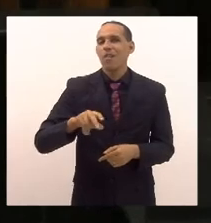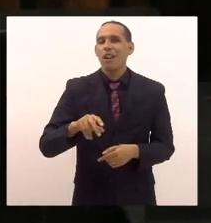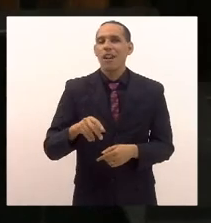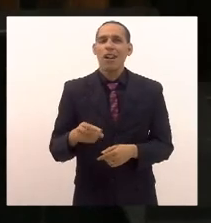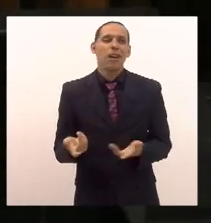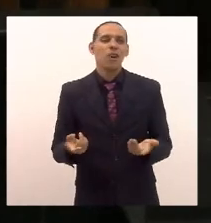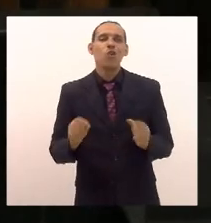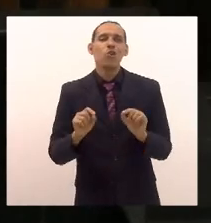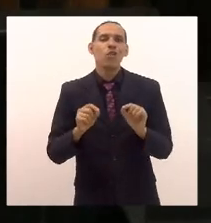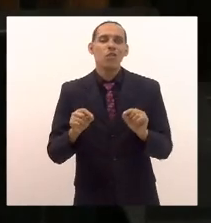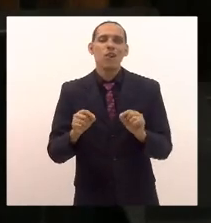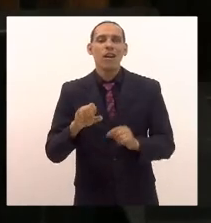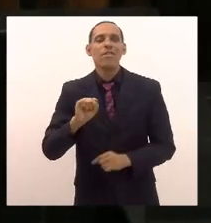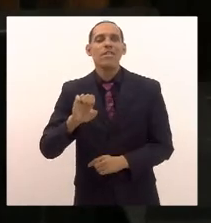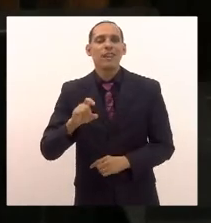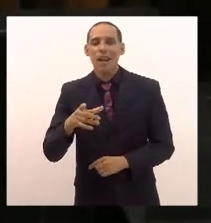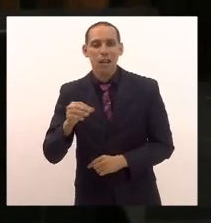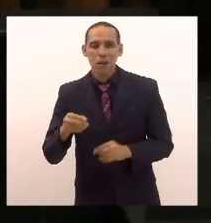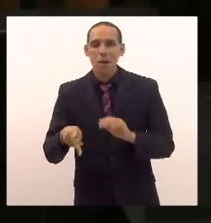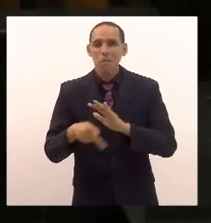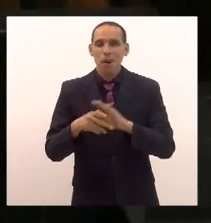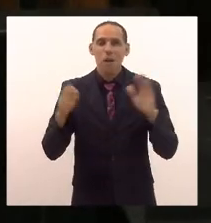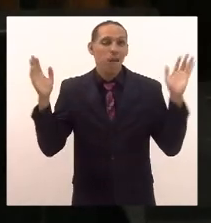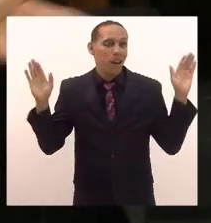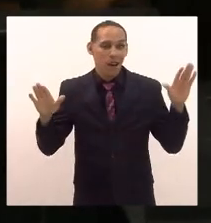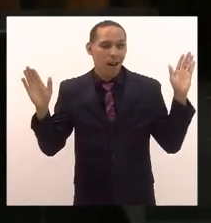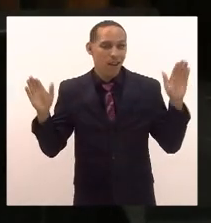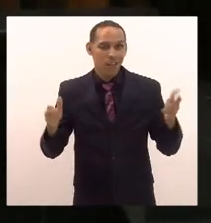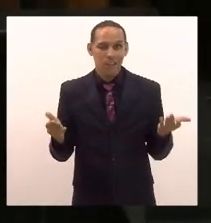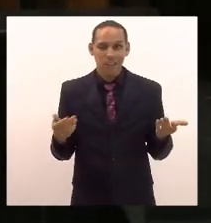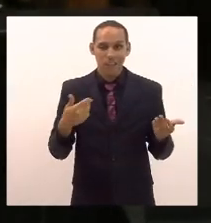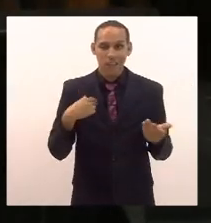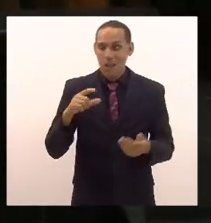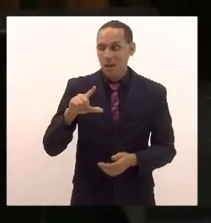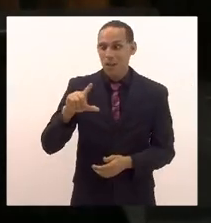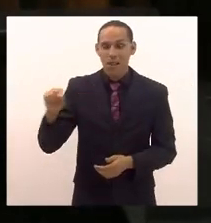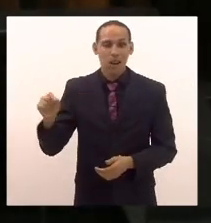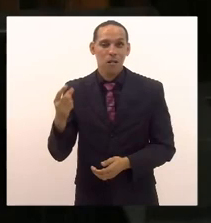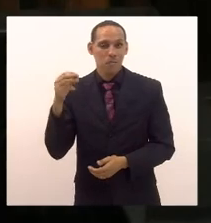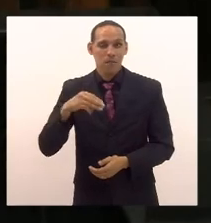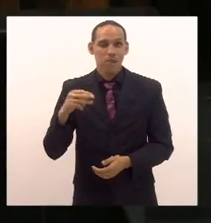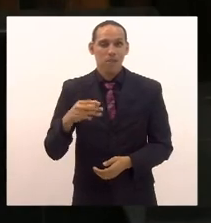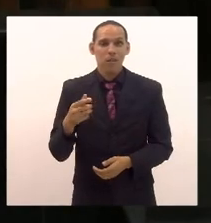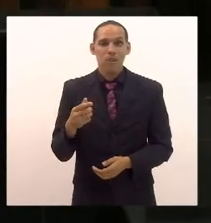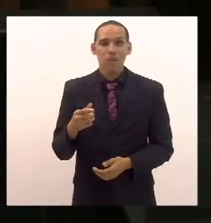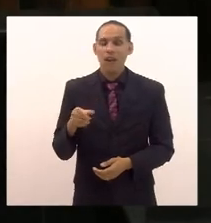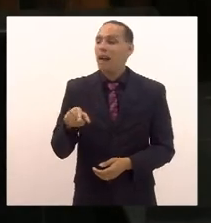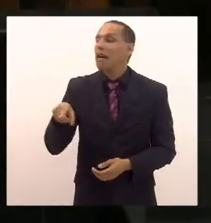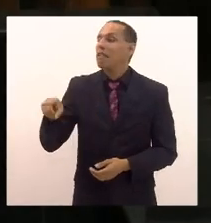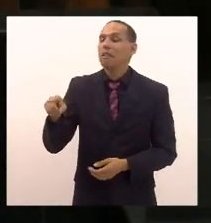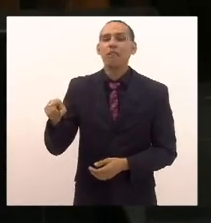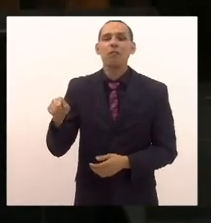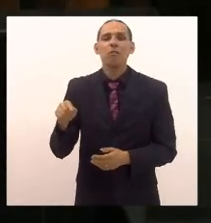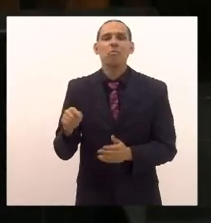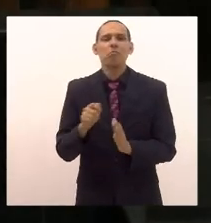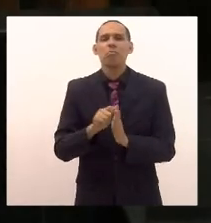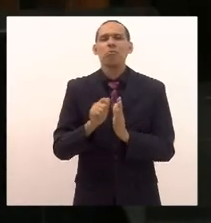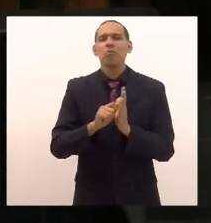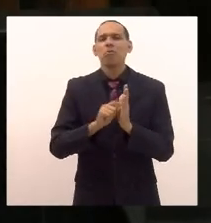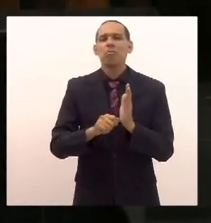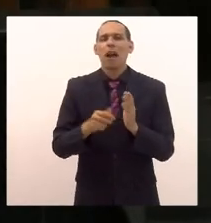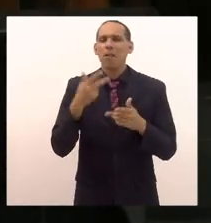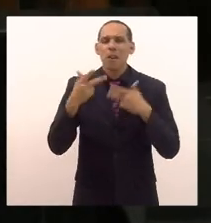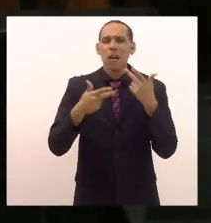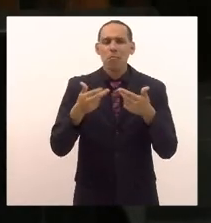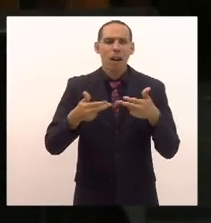sexo dos Anjos sexo dos Anjos aqui ó eu vou sair daqui a um minutos chego ali no Lil se escreve deitar